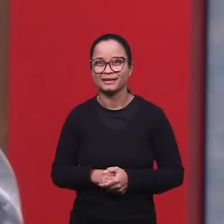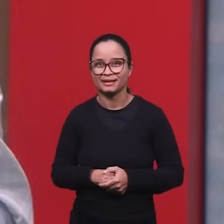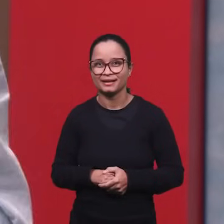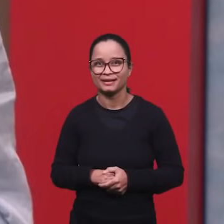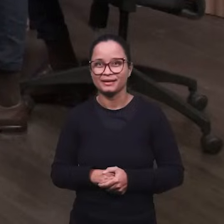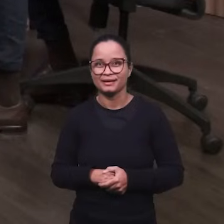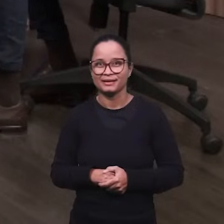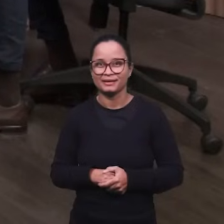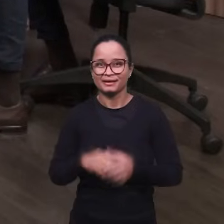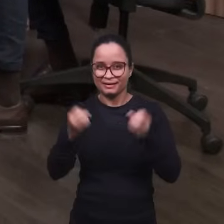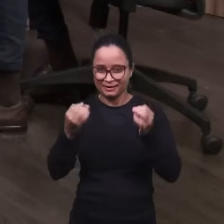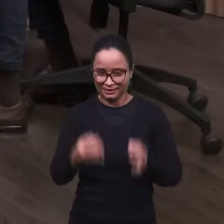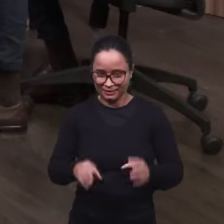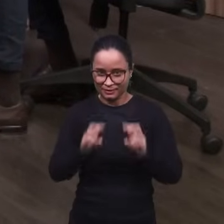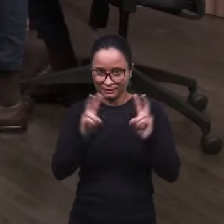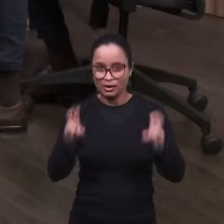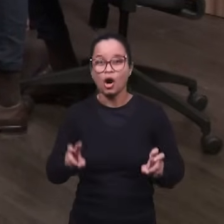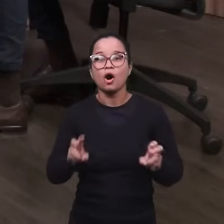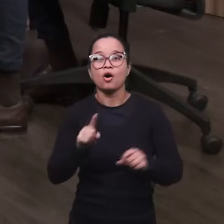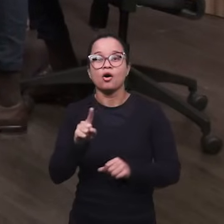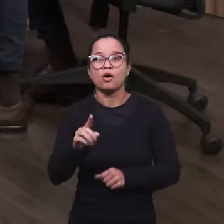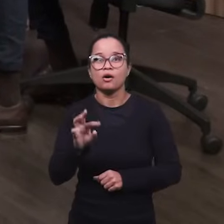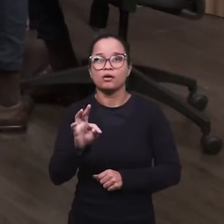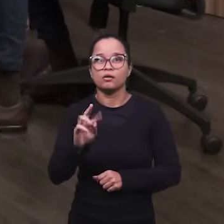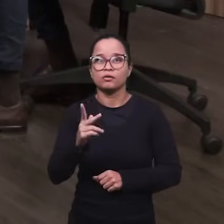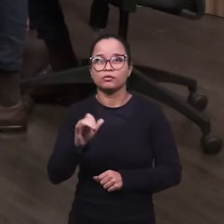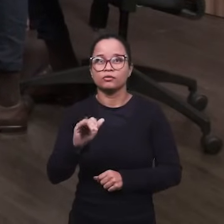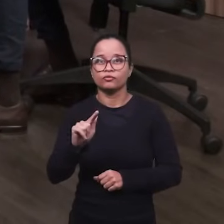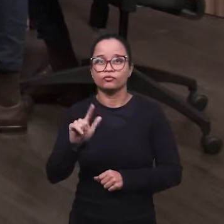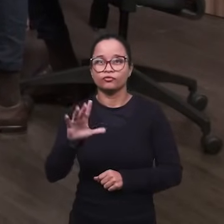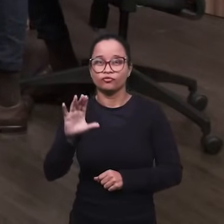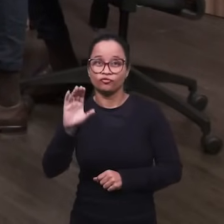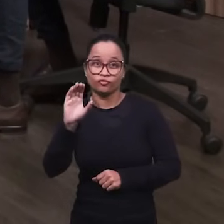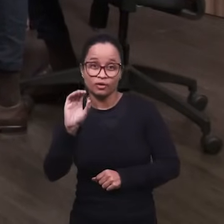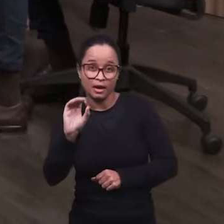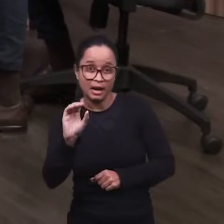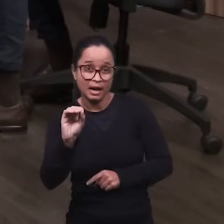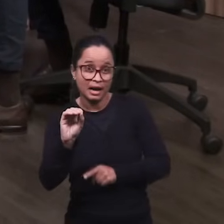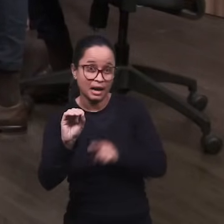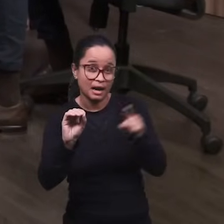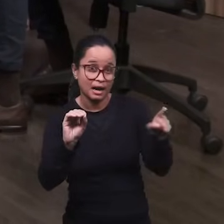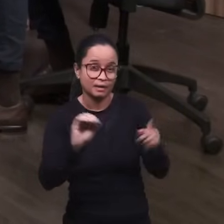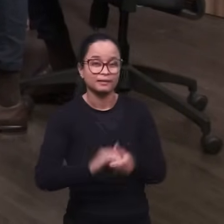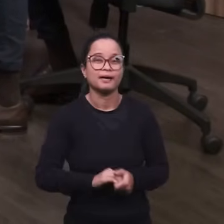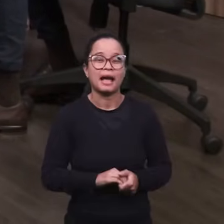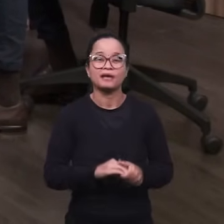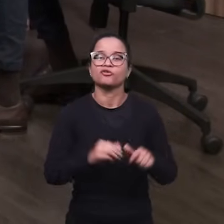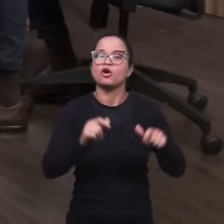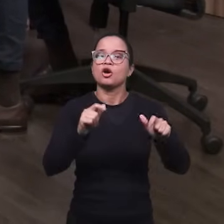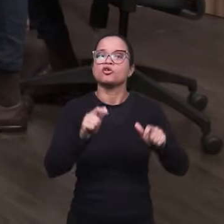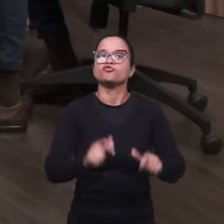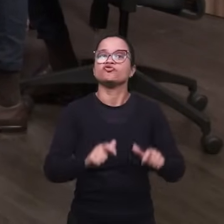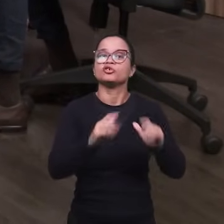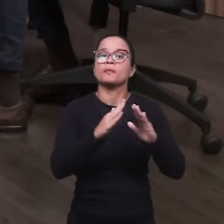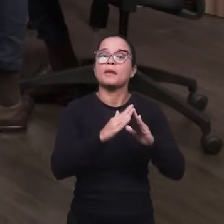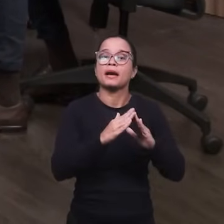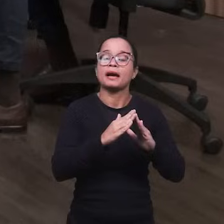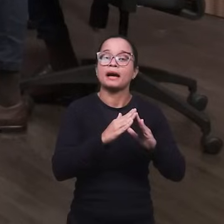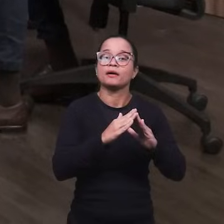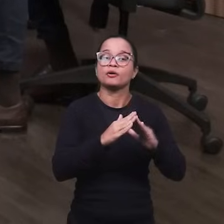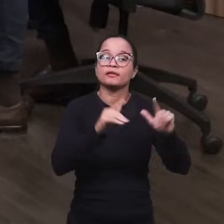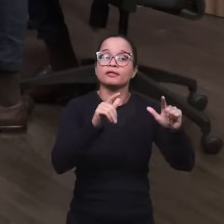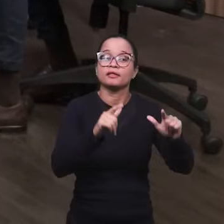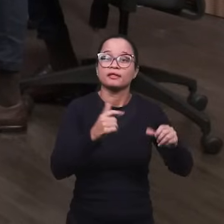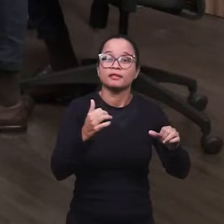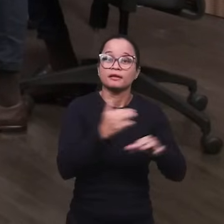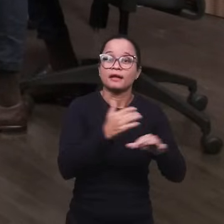Canto. O Tiago é da Praia do Canto como o Rafael. E eu já fui da Praia do Canto, sabe? Eu não podia. É claro que eu também já fui de Praia